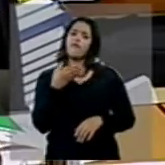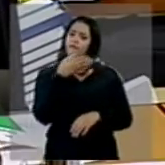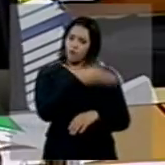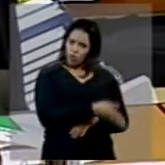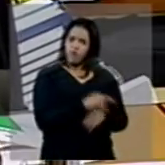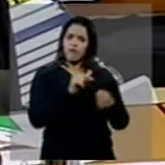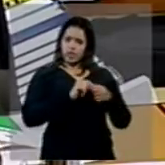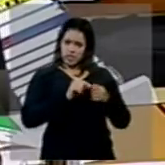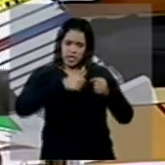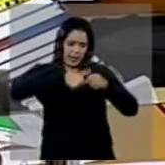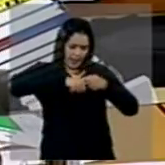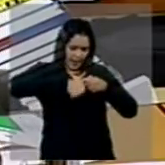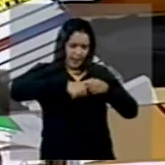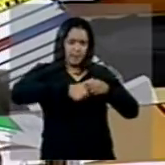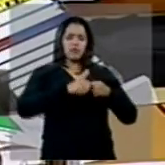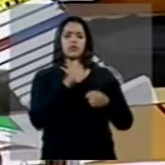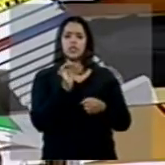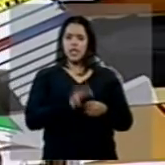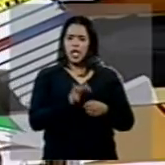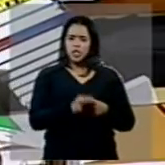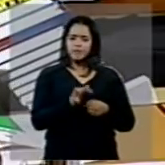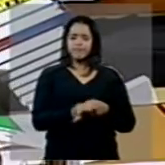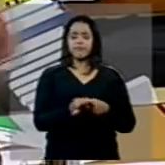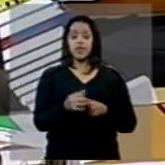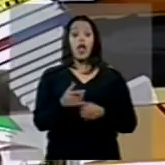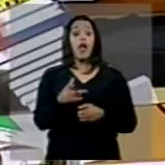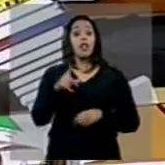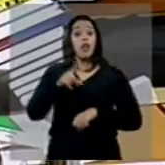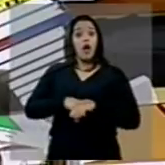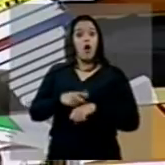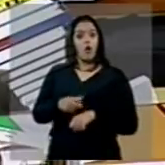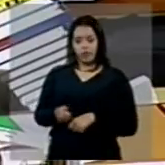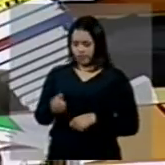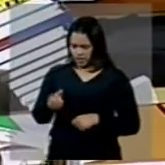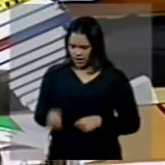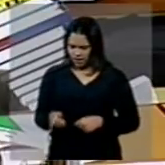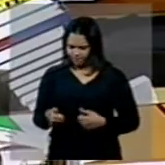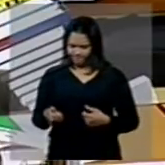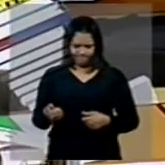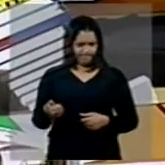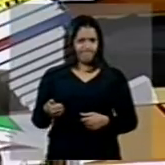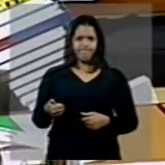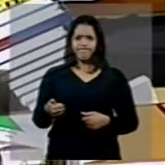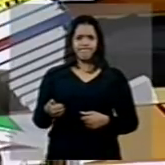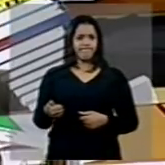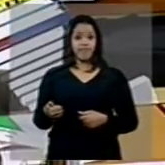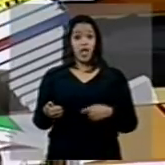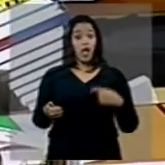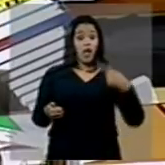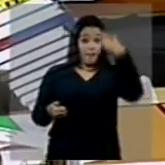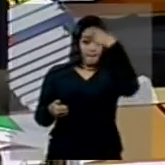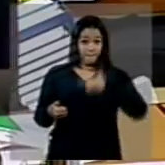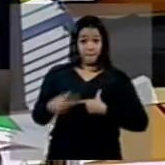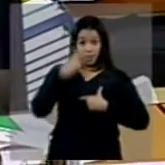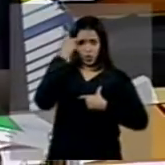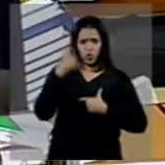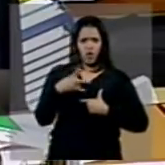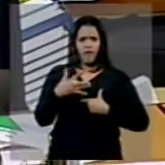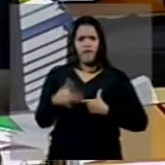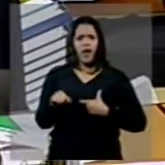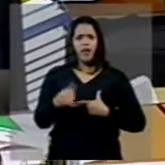para a feitura dessa identificação, ele ficará excluído do